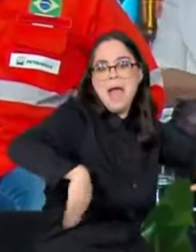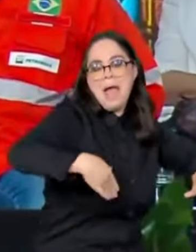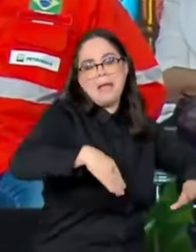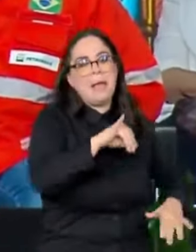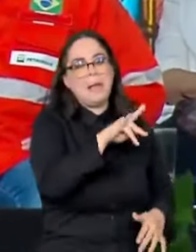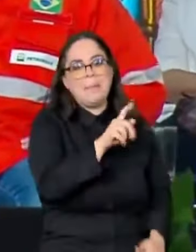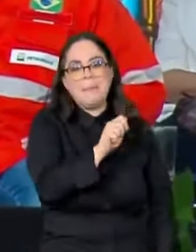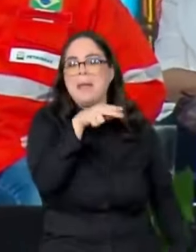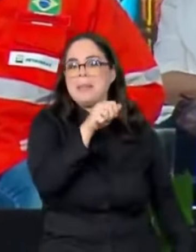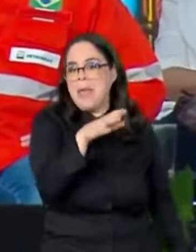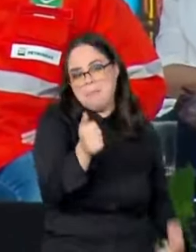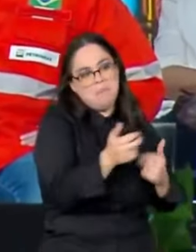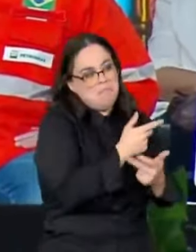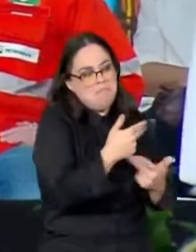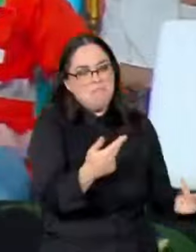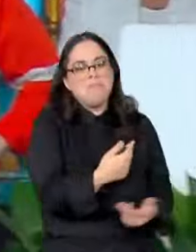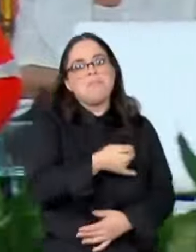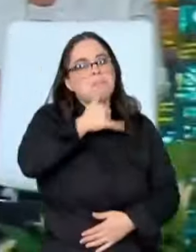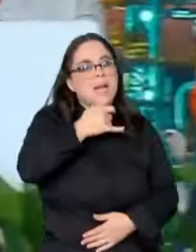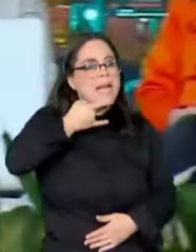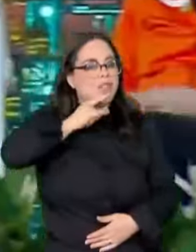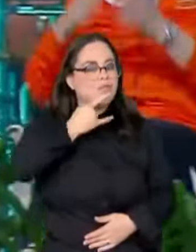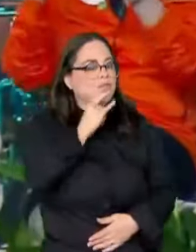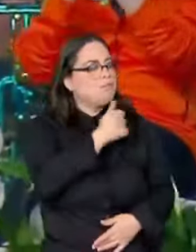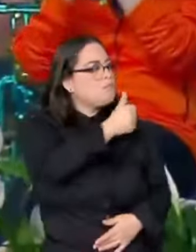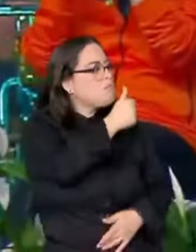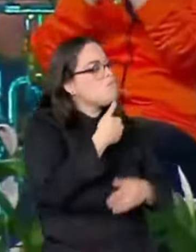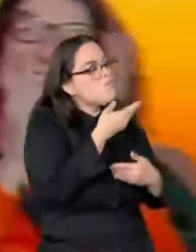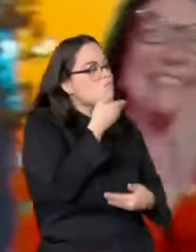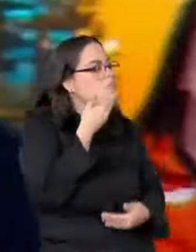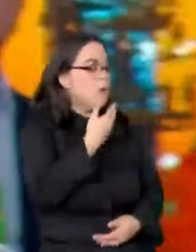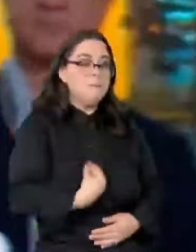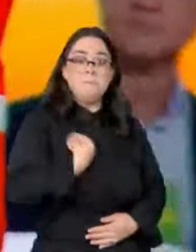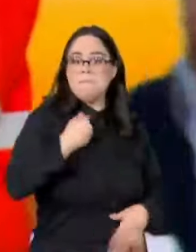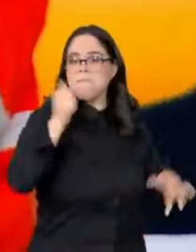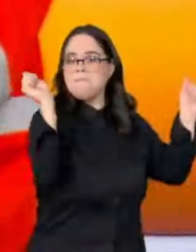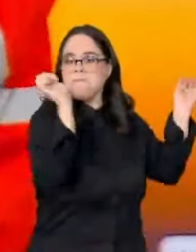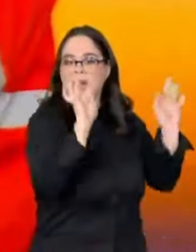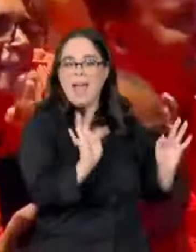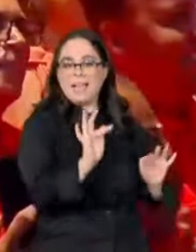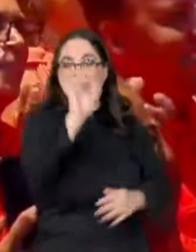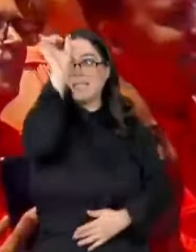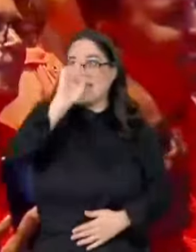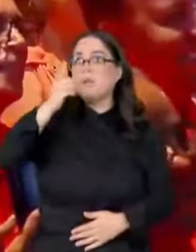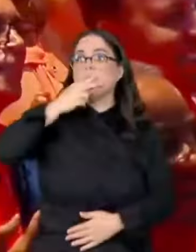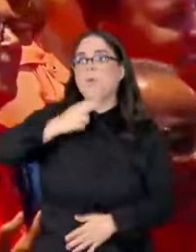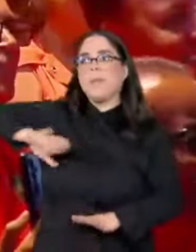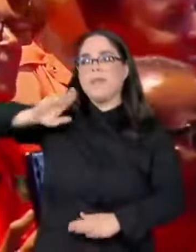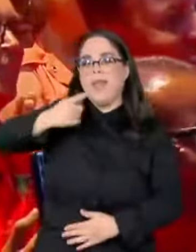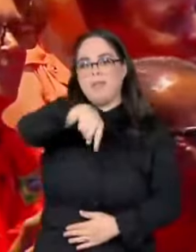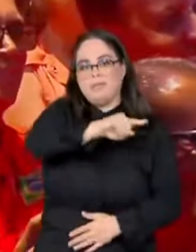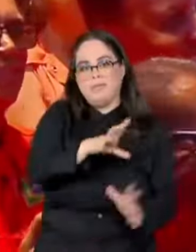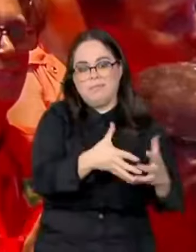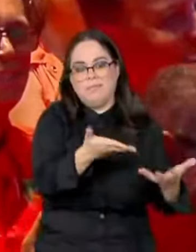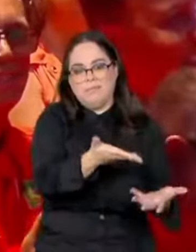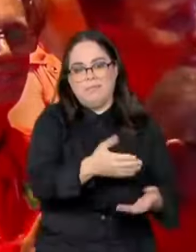Copacabana, tomar uma caipirosca e viver a felicidade que Deus prometeu para eles.